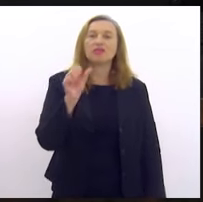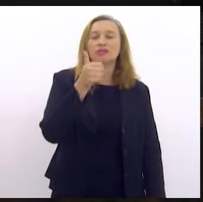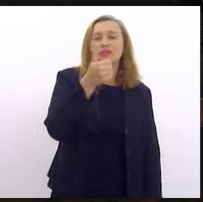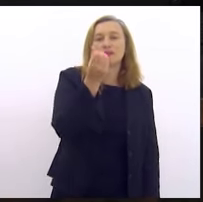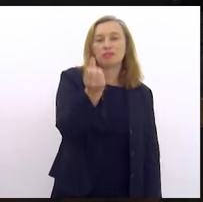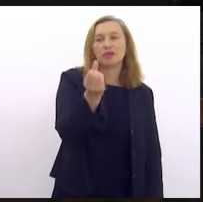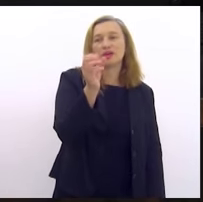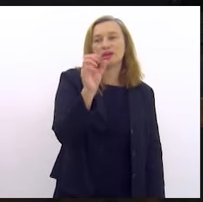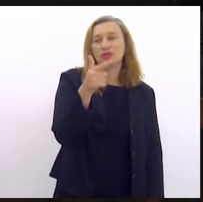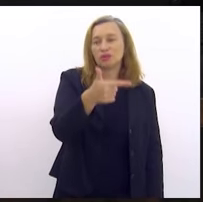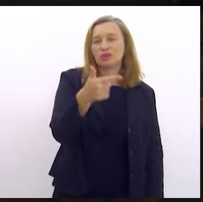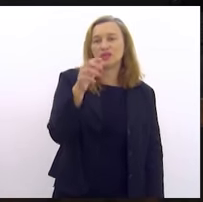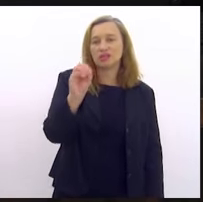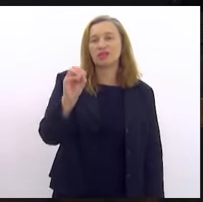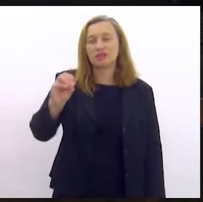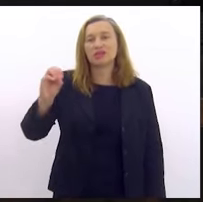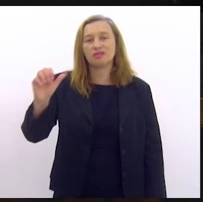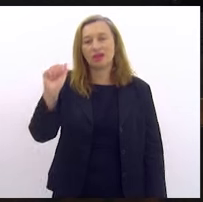6200-A/22,